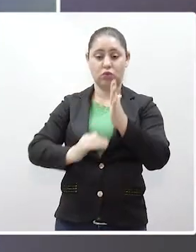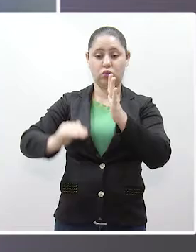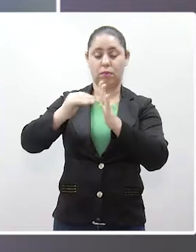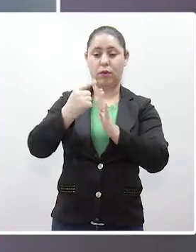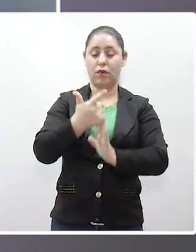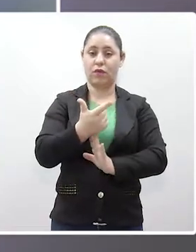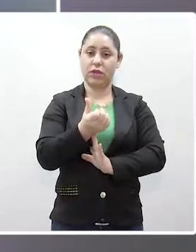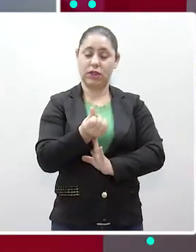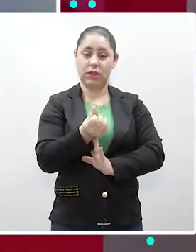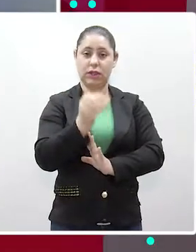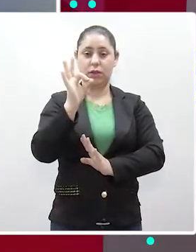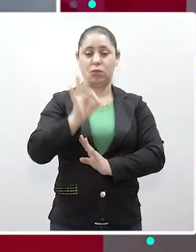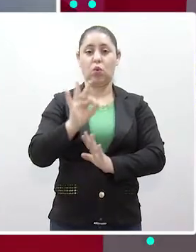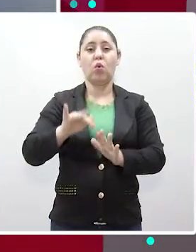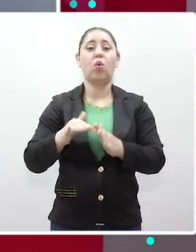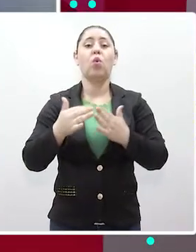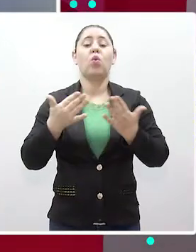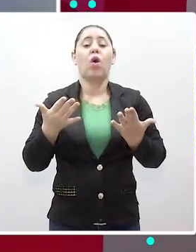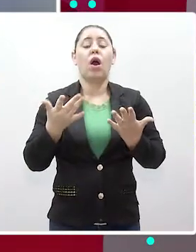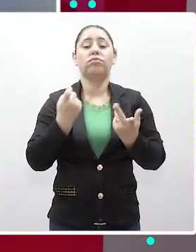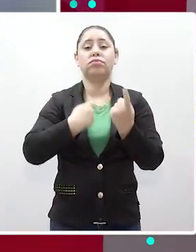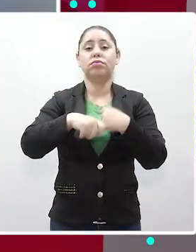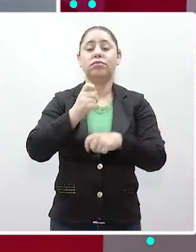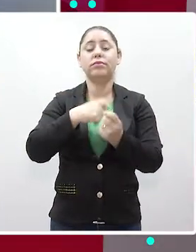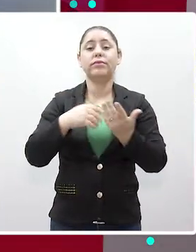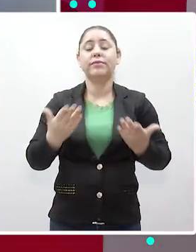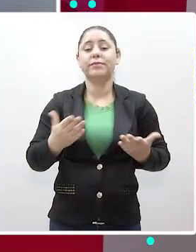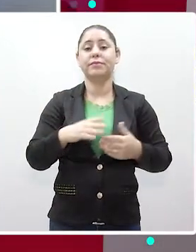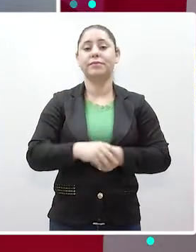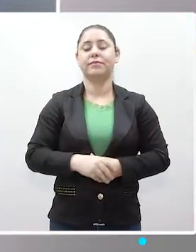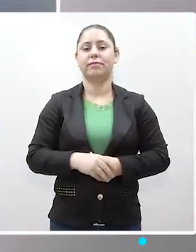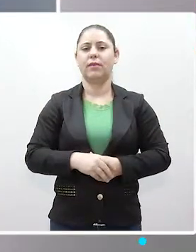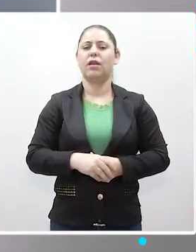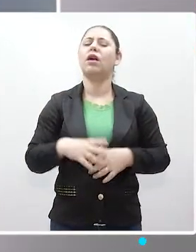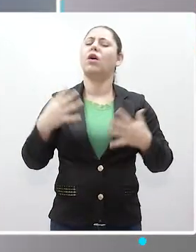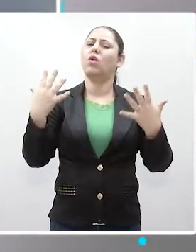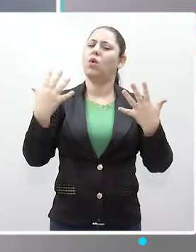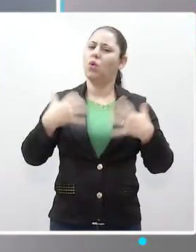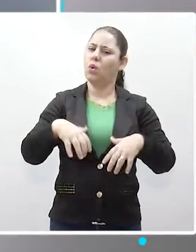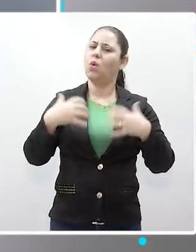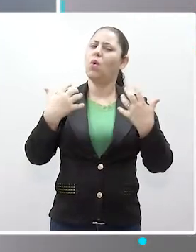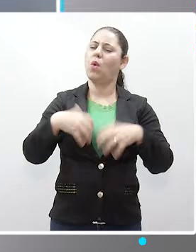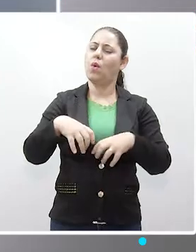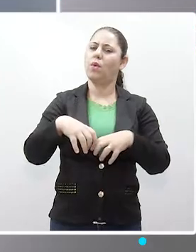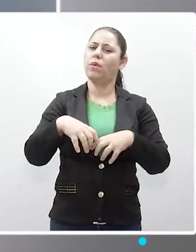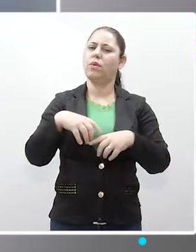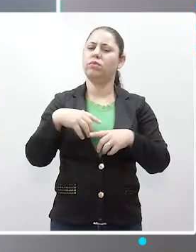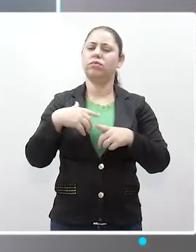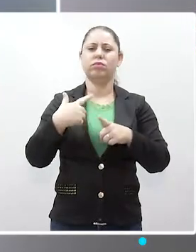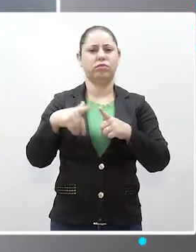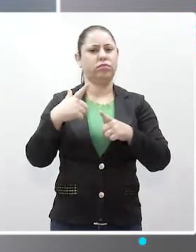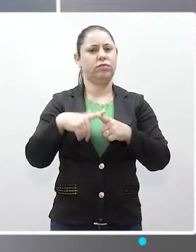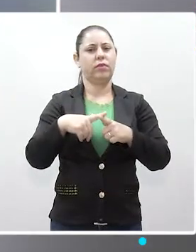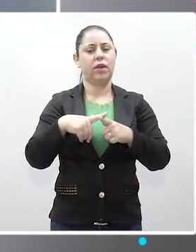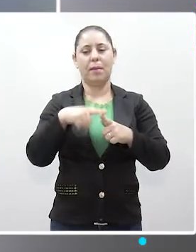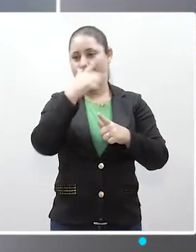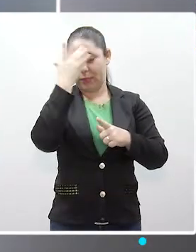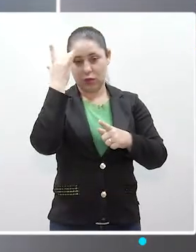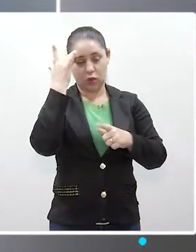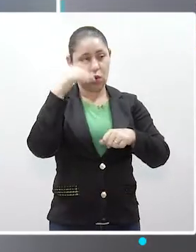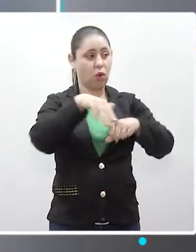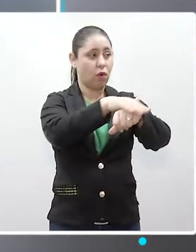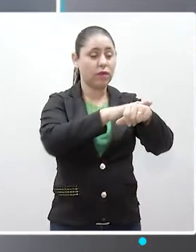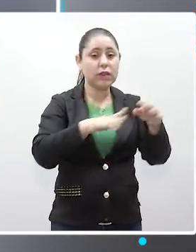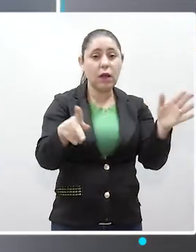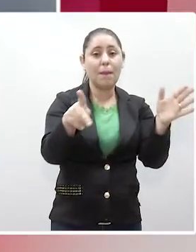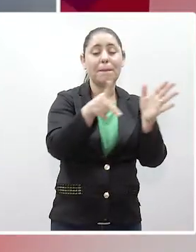26%, né? Qual a lógica econômica por trás disso? É complicado, não é mesmo? Então, todo mundo está recomendando para você